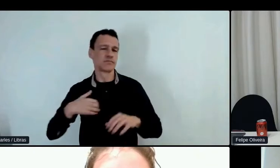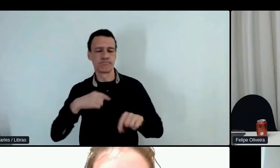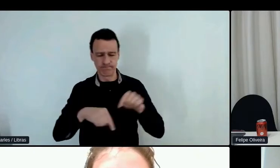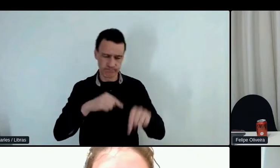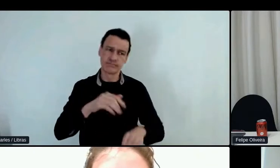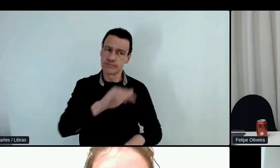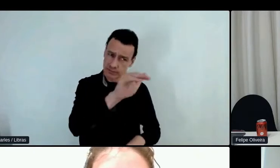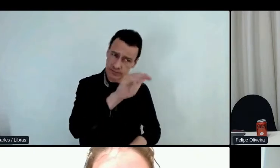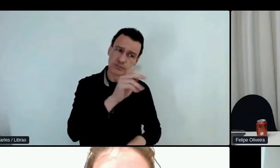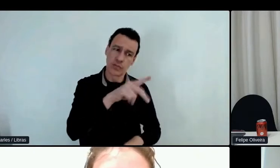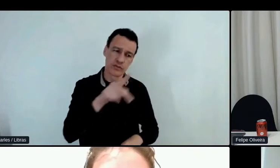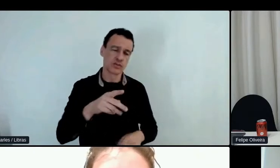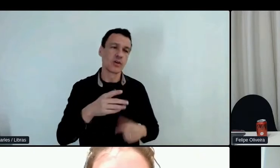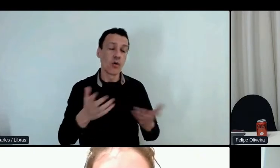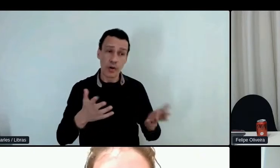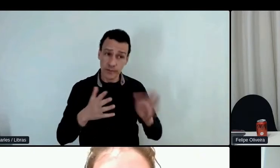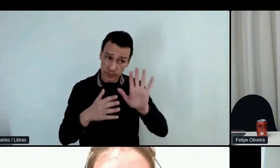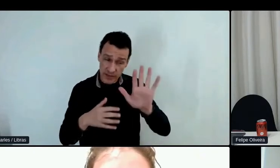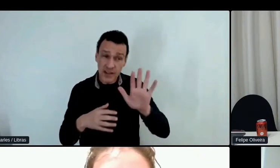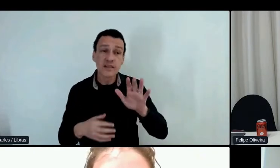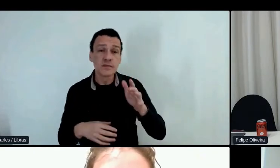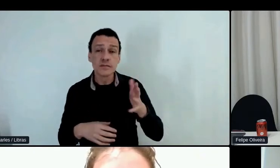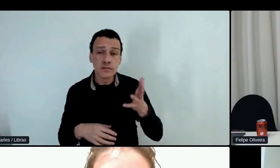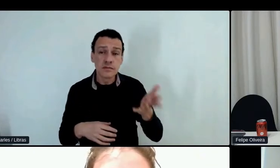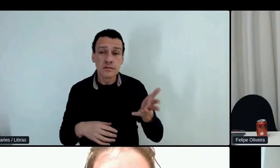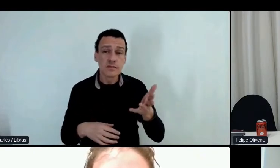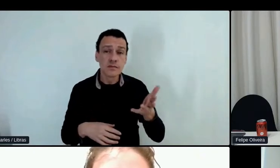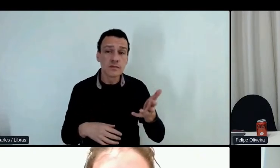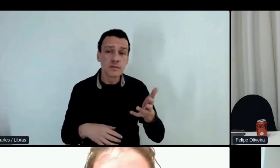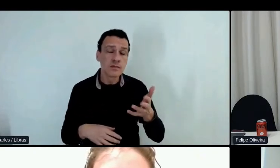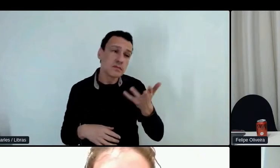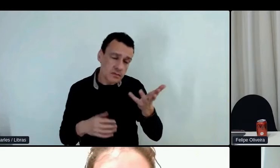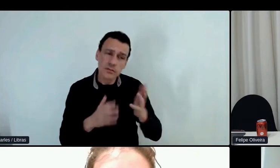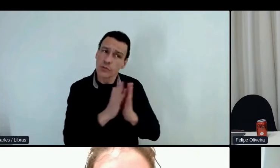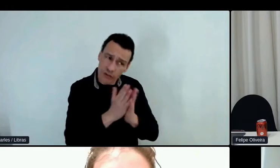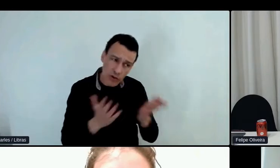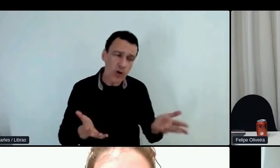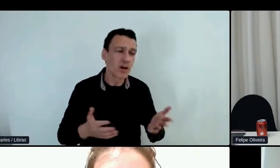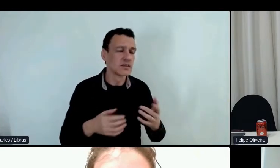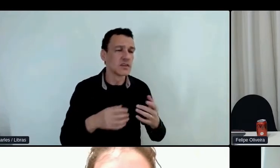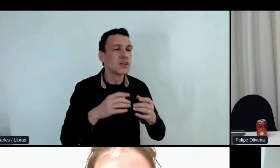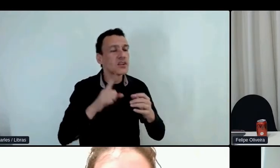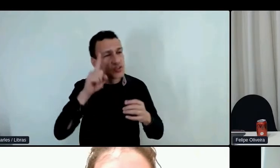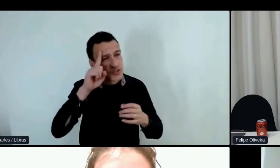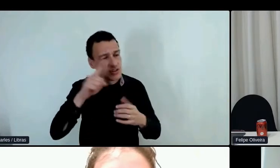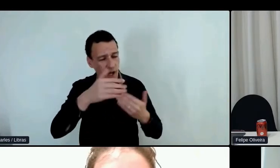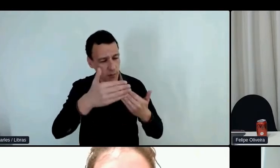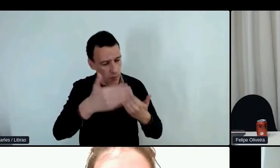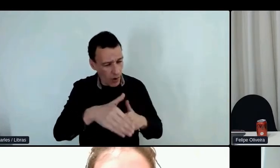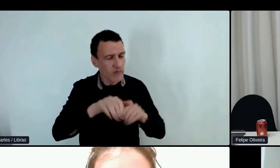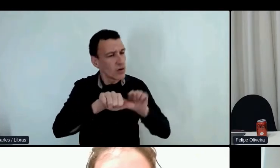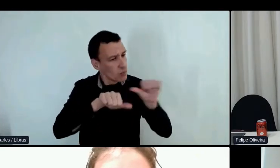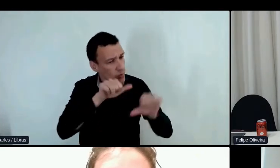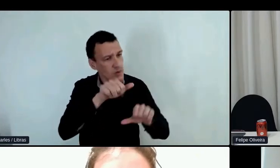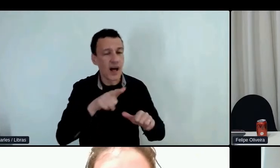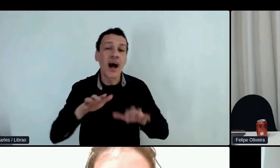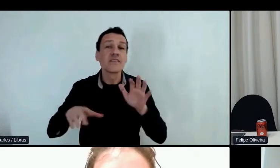era autista, mas eu já não deixava assim que determinadas injustiças acontecessem.